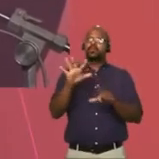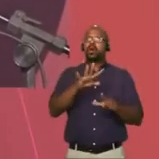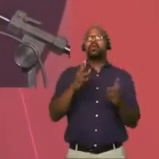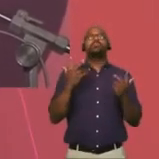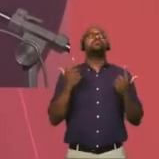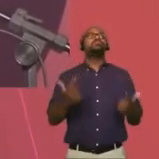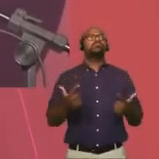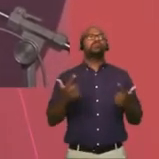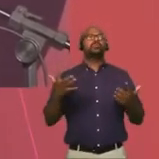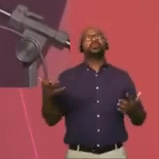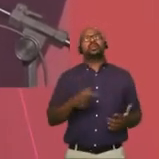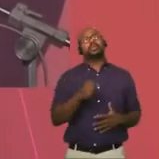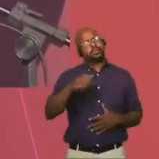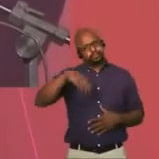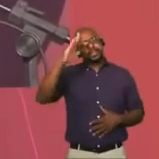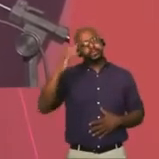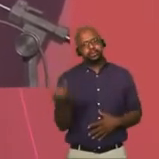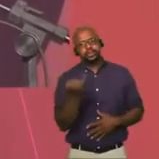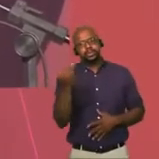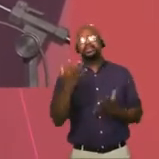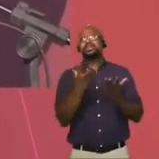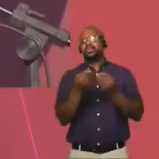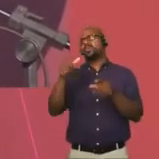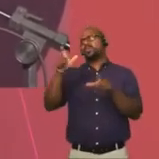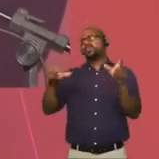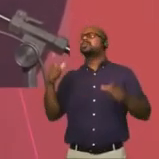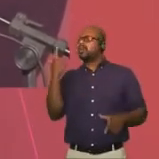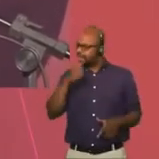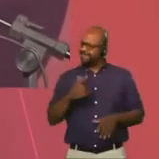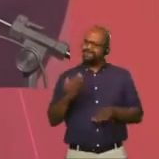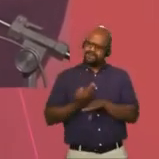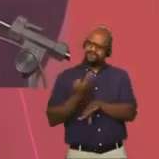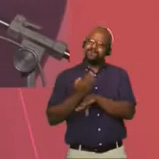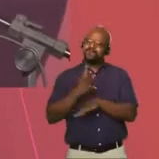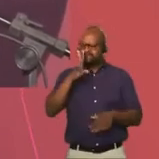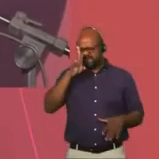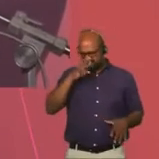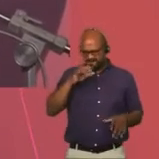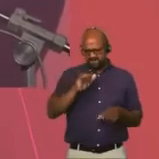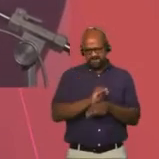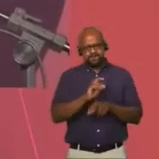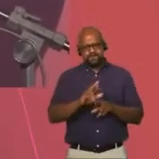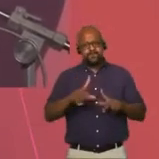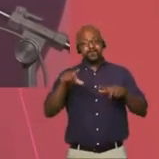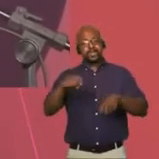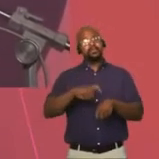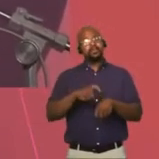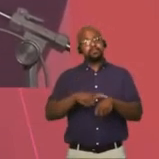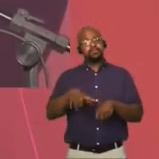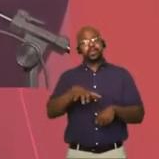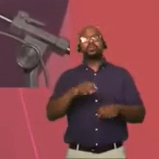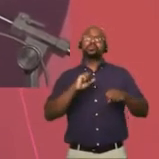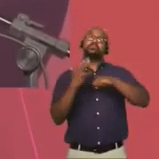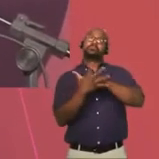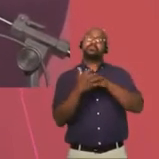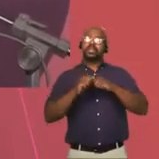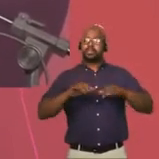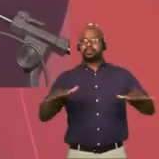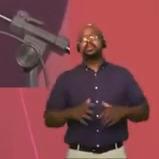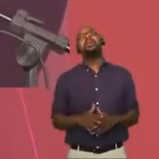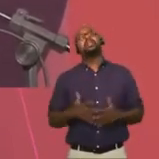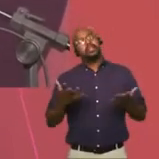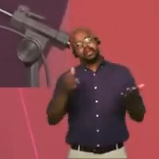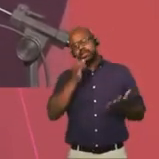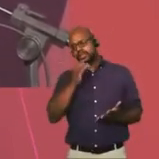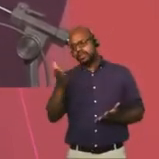sucesso a pessoa mais importante muita gente conseguiu sobreviver se reinventando nesse momento de pandemia na